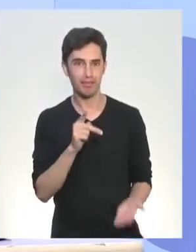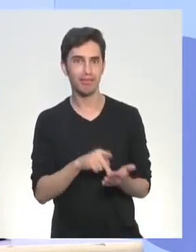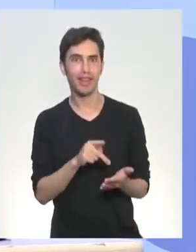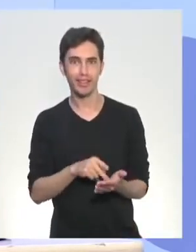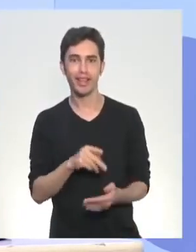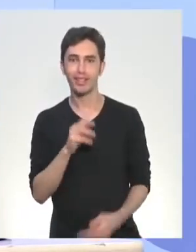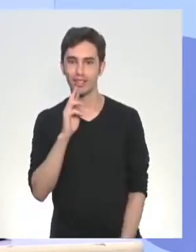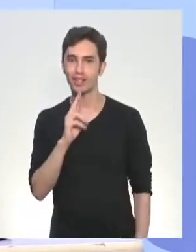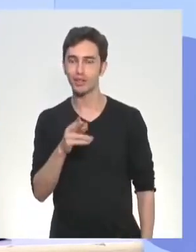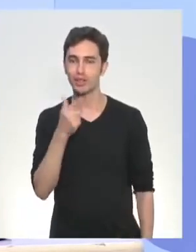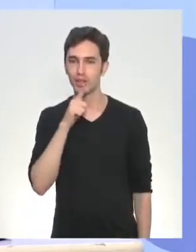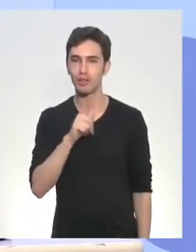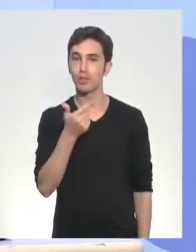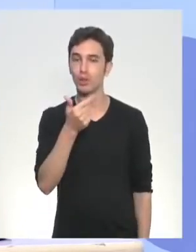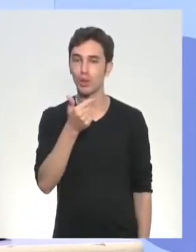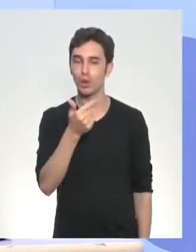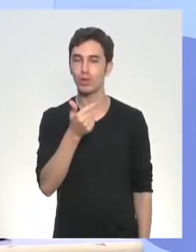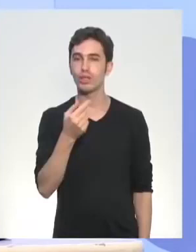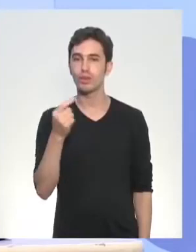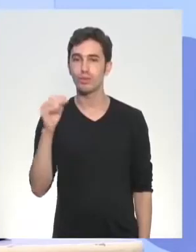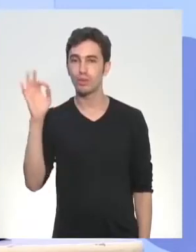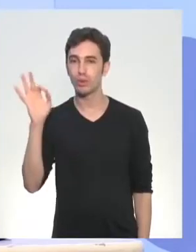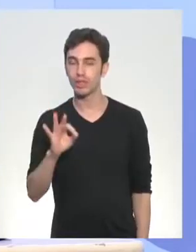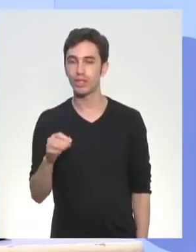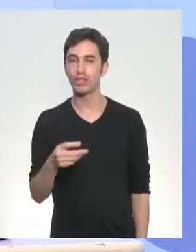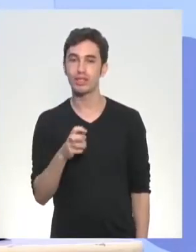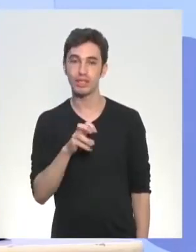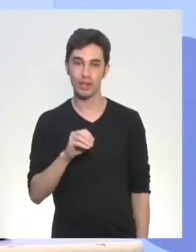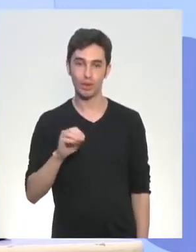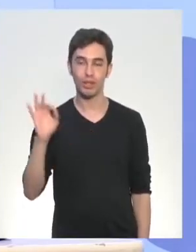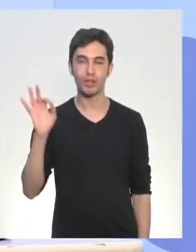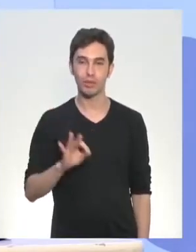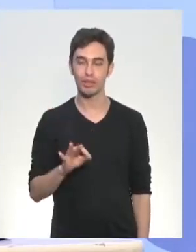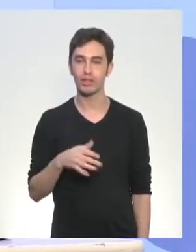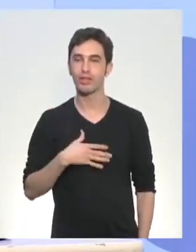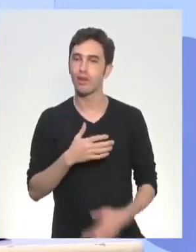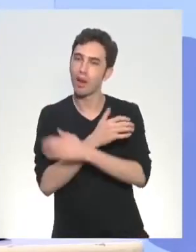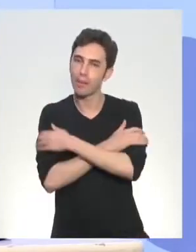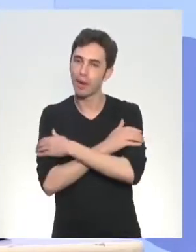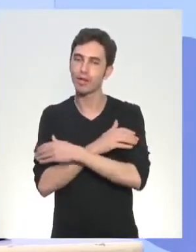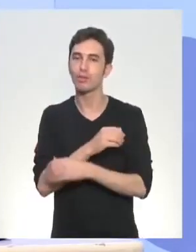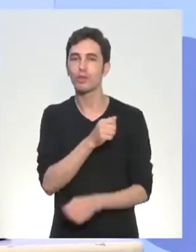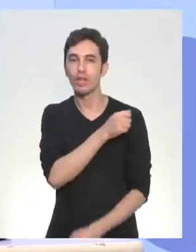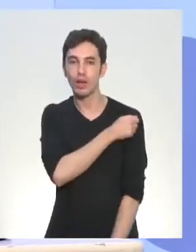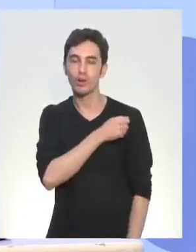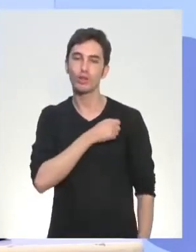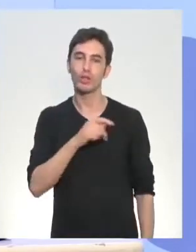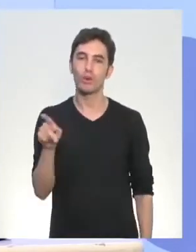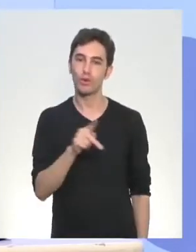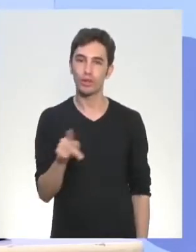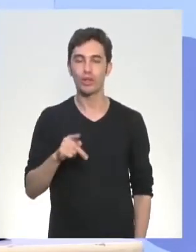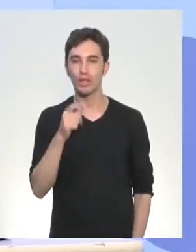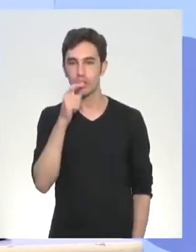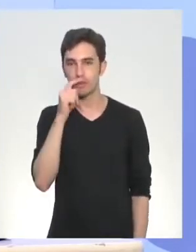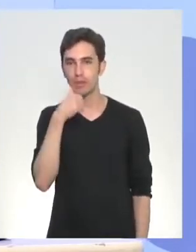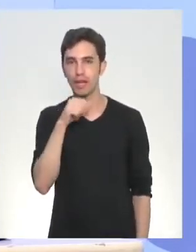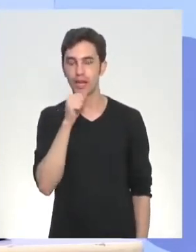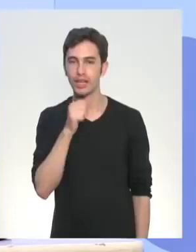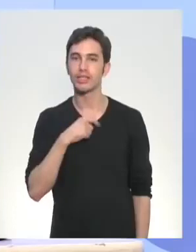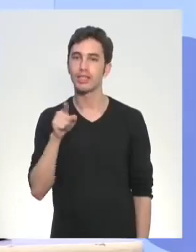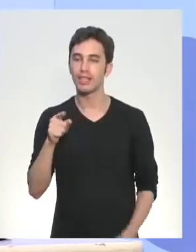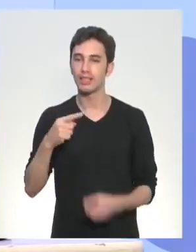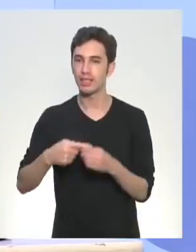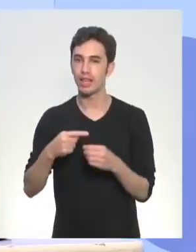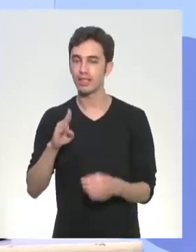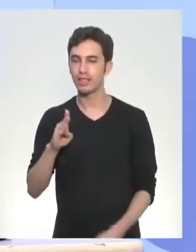mesmo. 12% e 50%. Então, um grande abraço aí para os alunos, professores, pais da cidade de